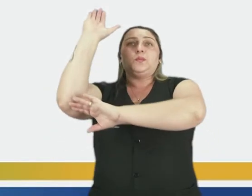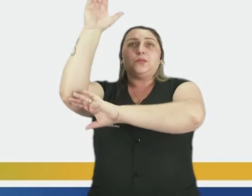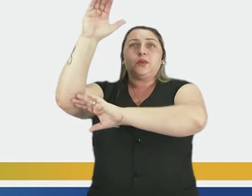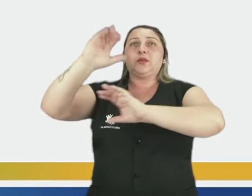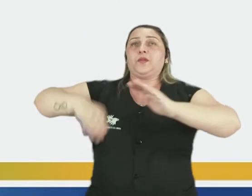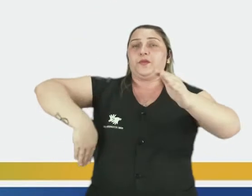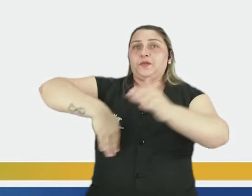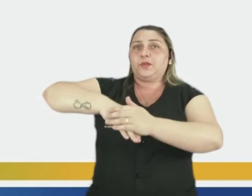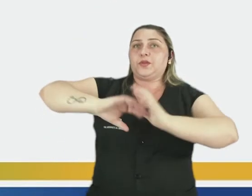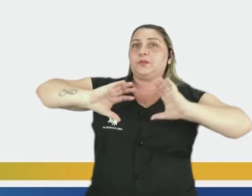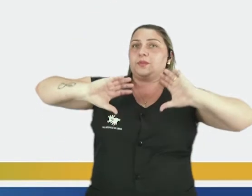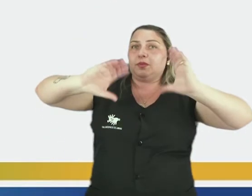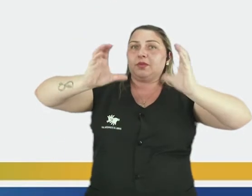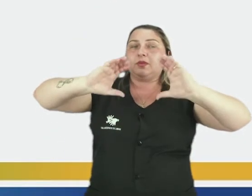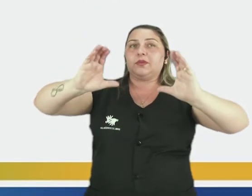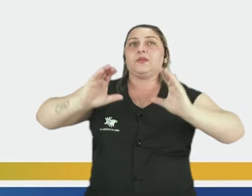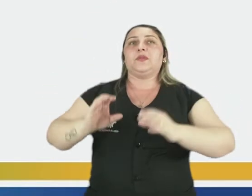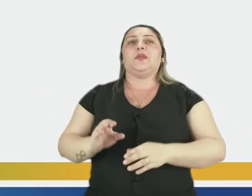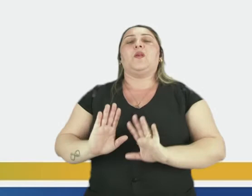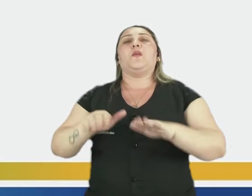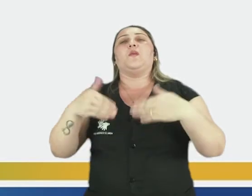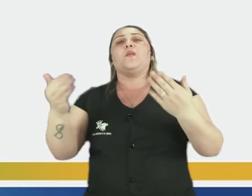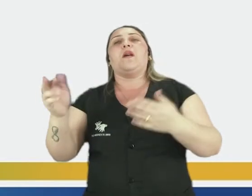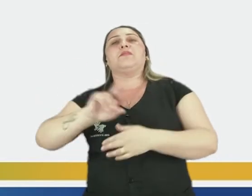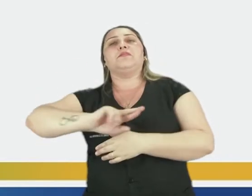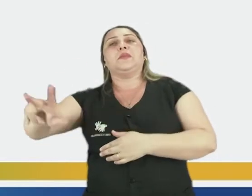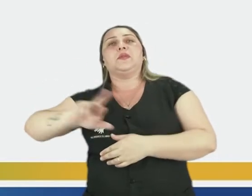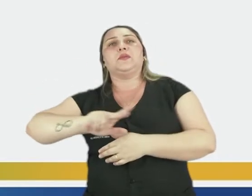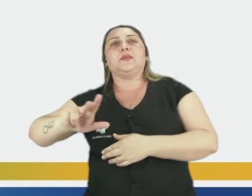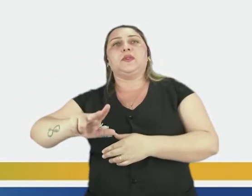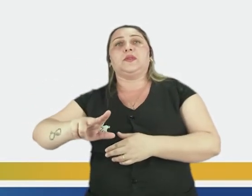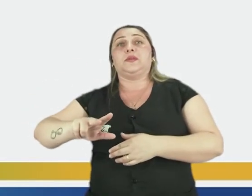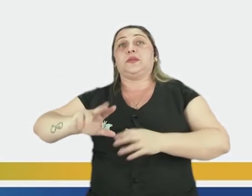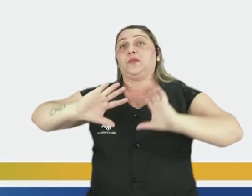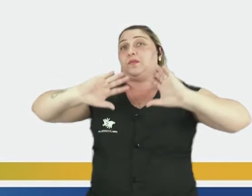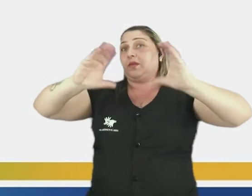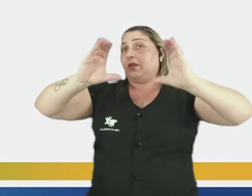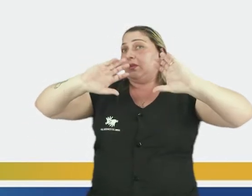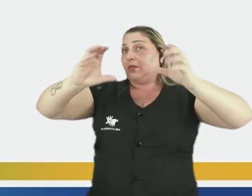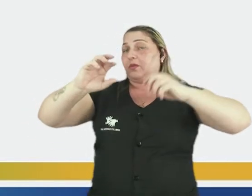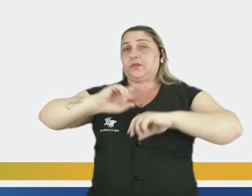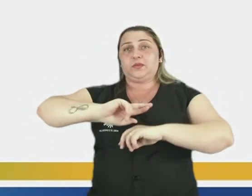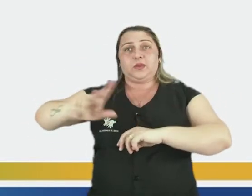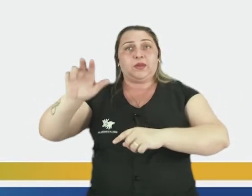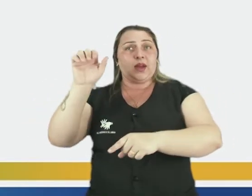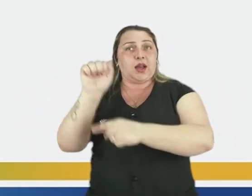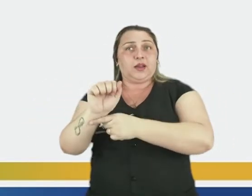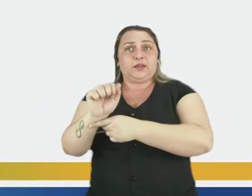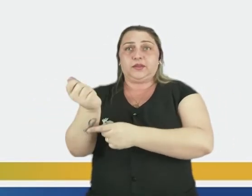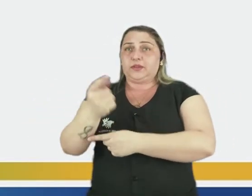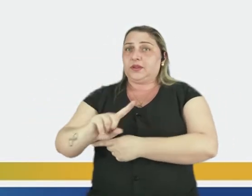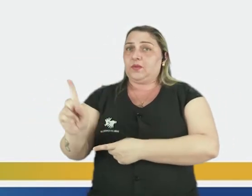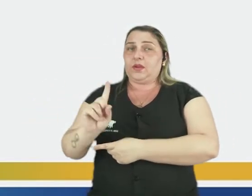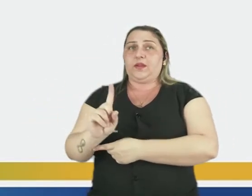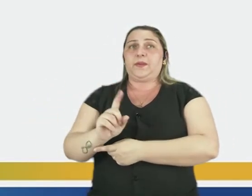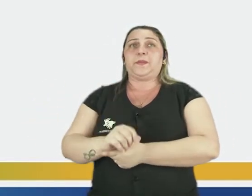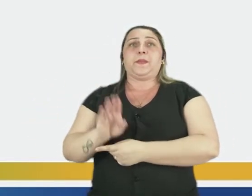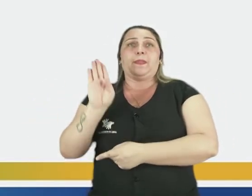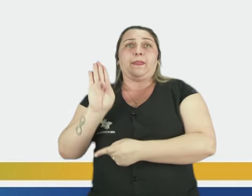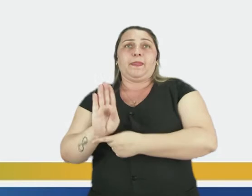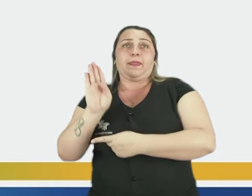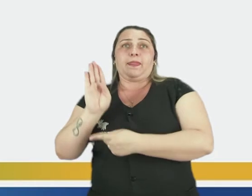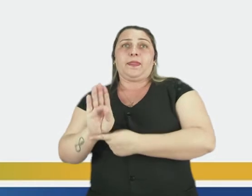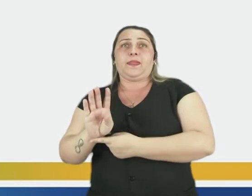e voleibol. Qual desses que não é, né? O voleibol não é, então já não é a letra A. Nós temos a B,